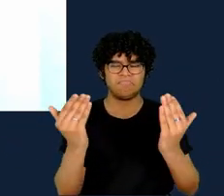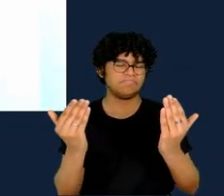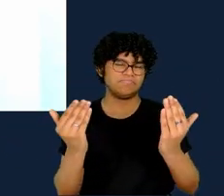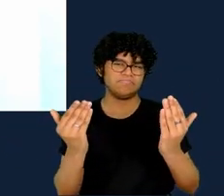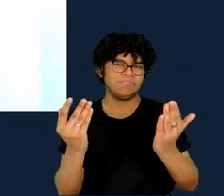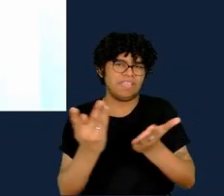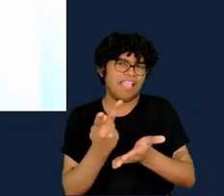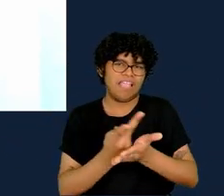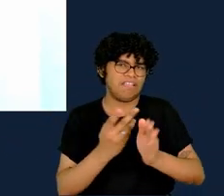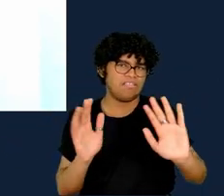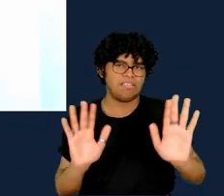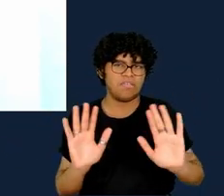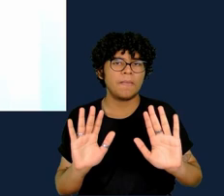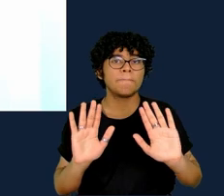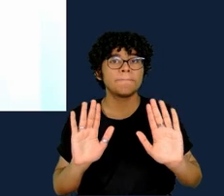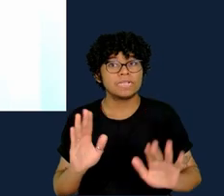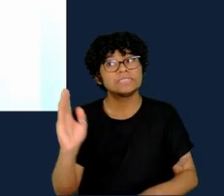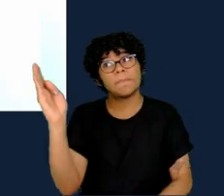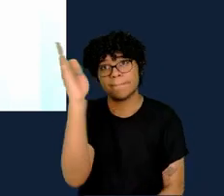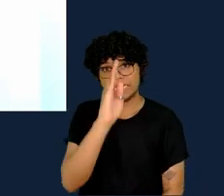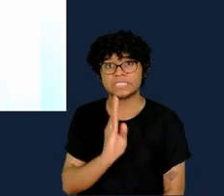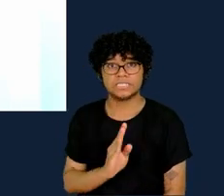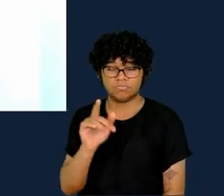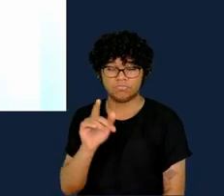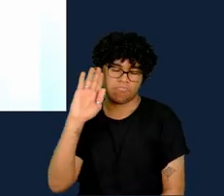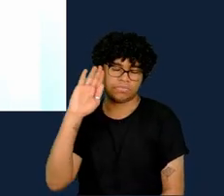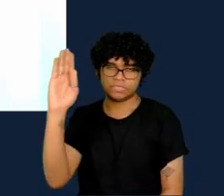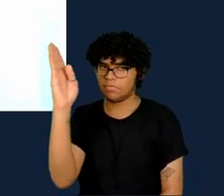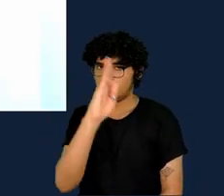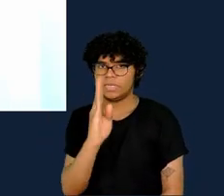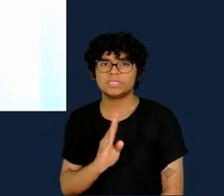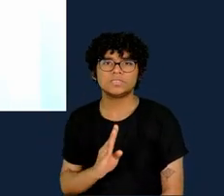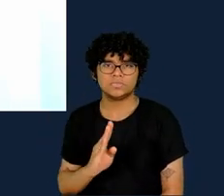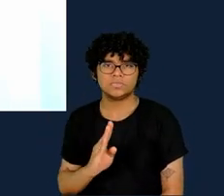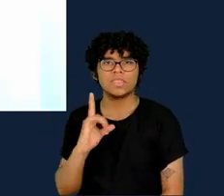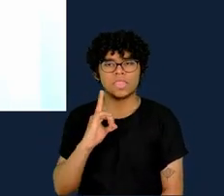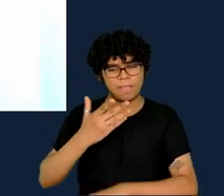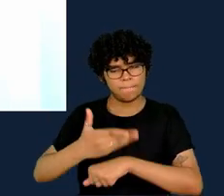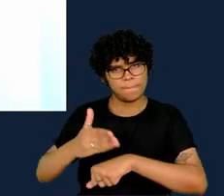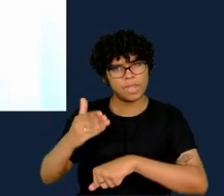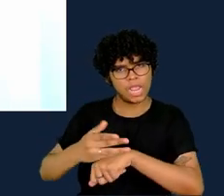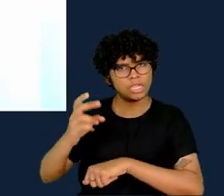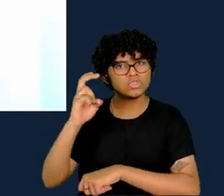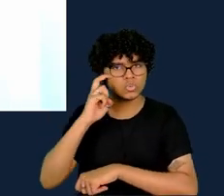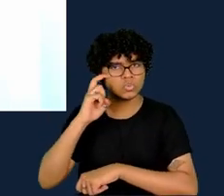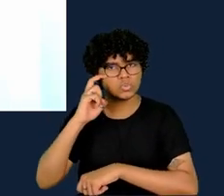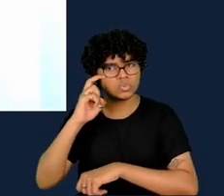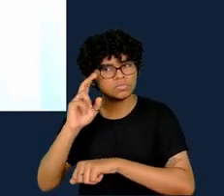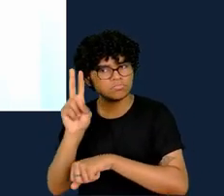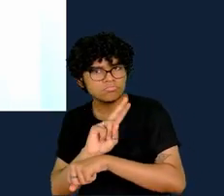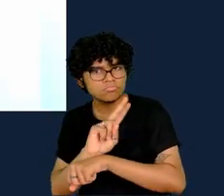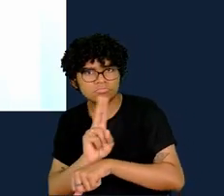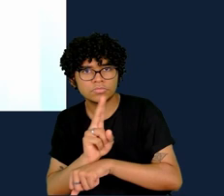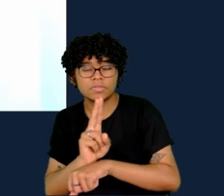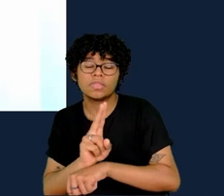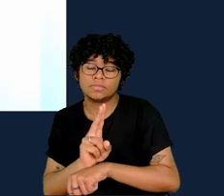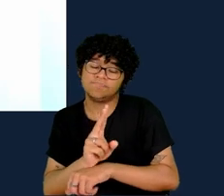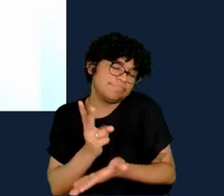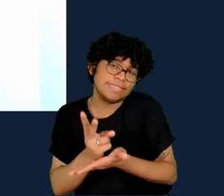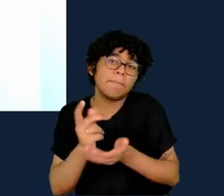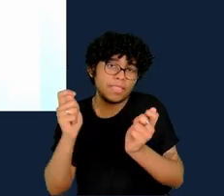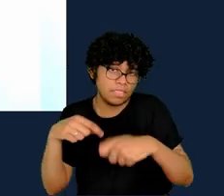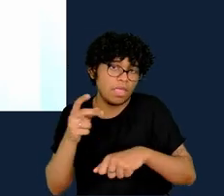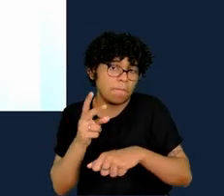eu acho que o Brasil, em particular, tem uma cultura e uma prática de monitoramento que sempre pode ser melhorada, né? Mas que é muito